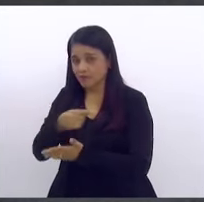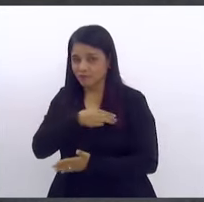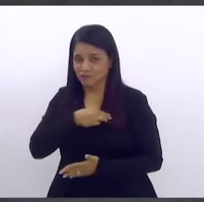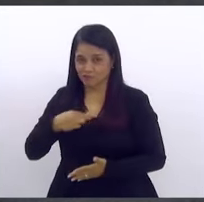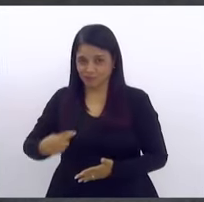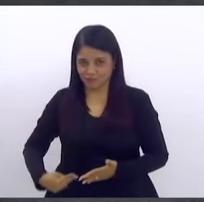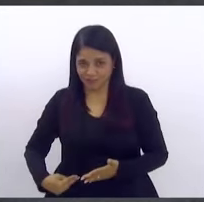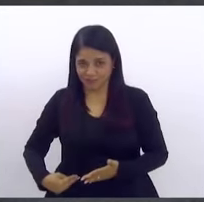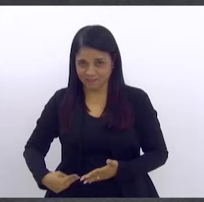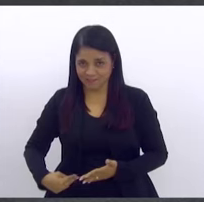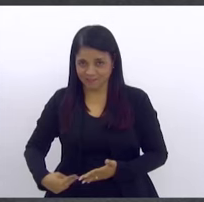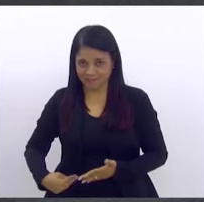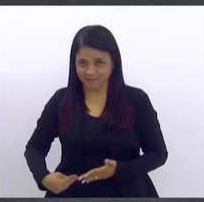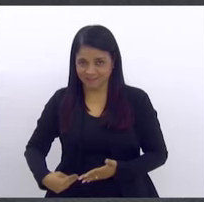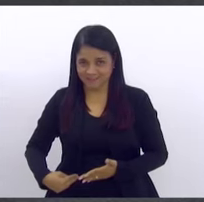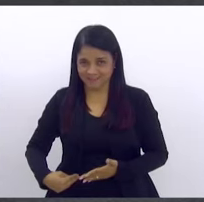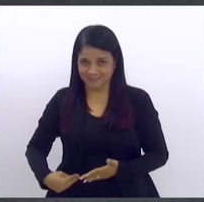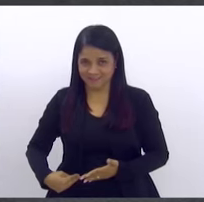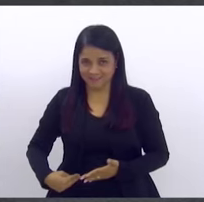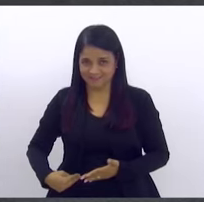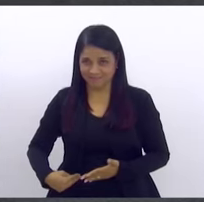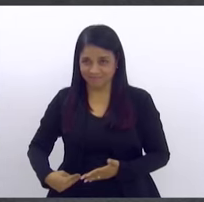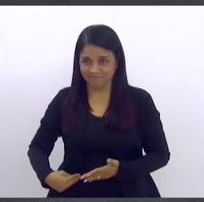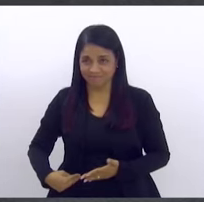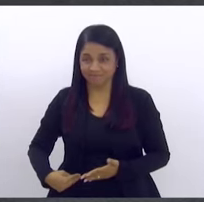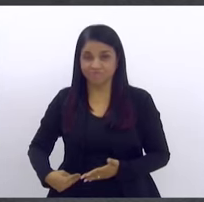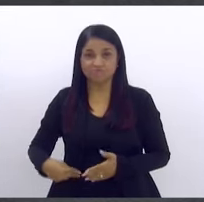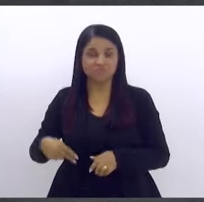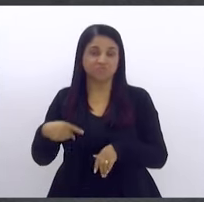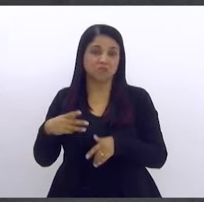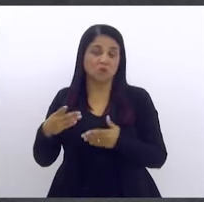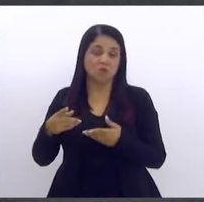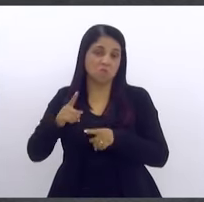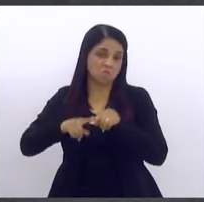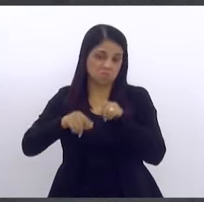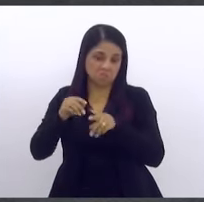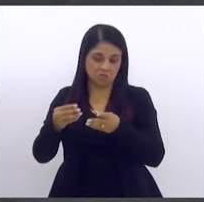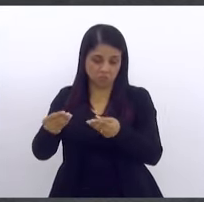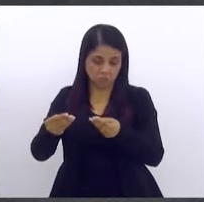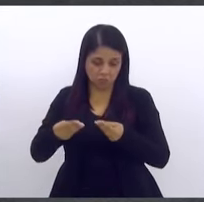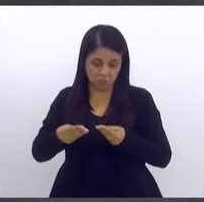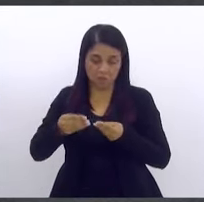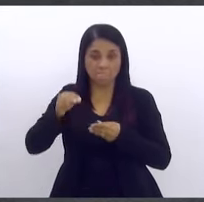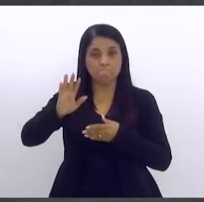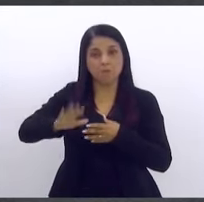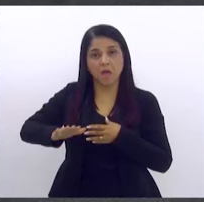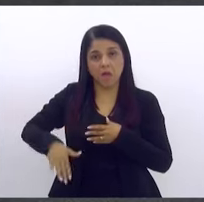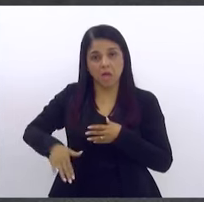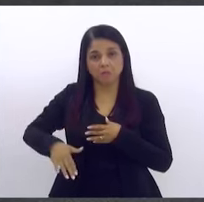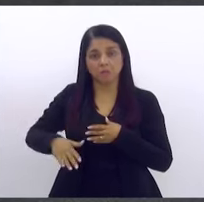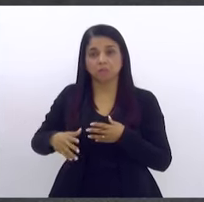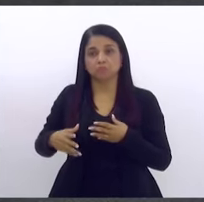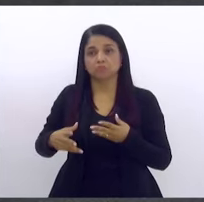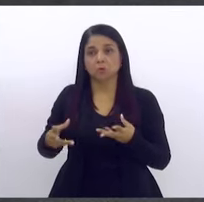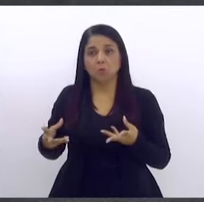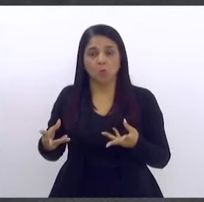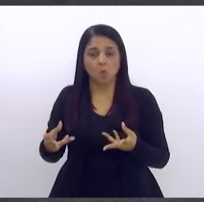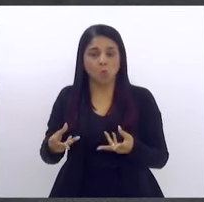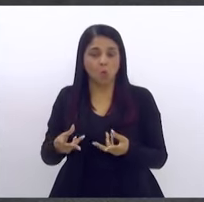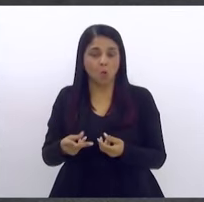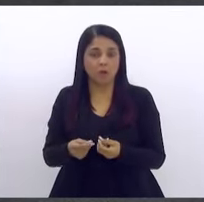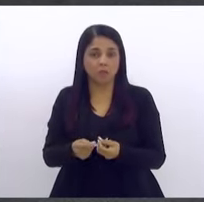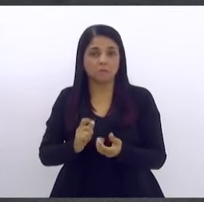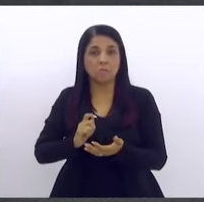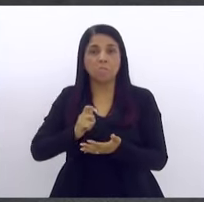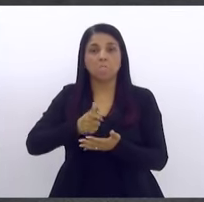China? E até então, o que que acontece? O produto chega mais barato, com qualidade, o que que